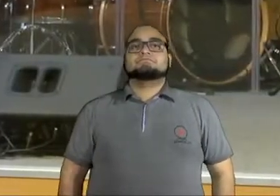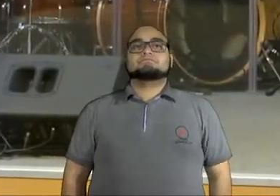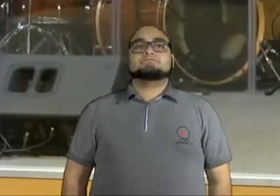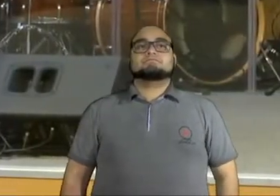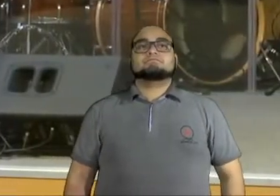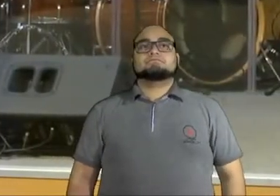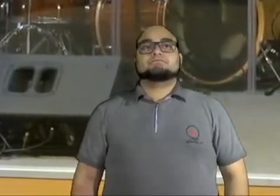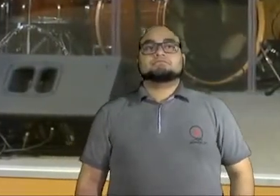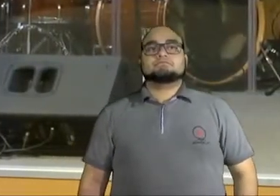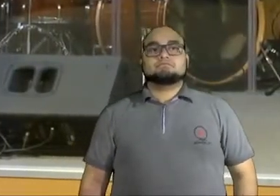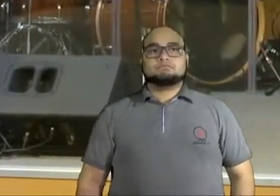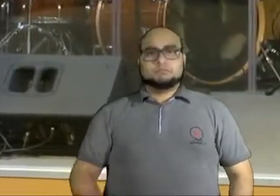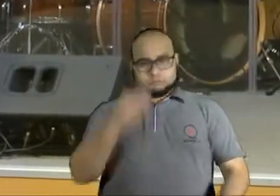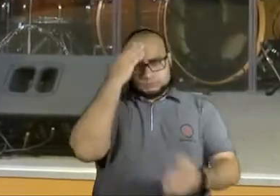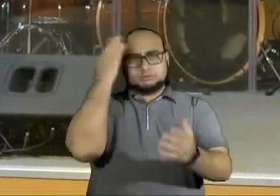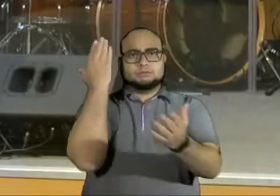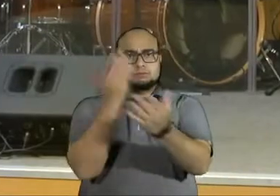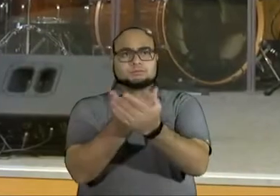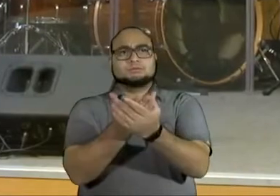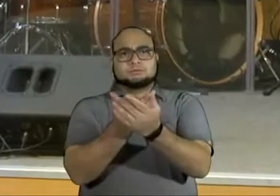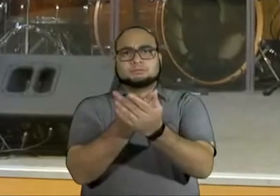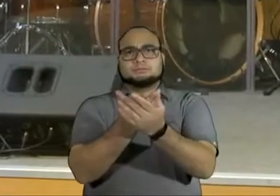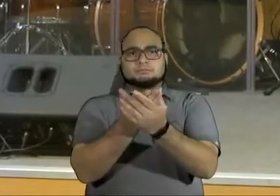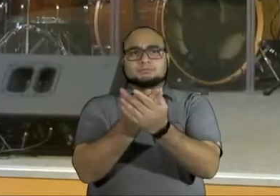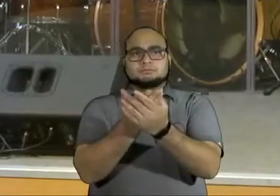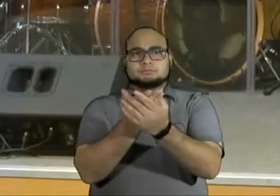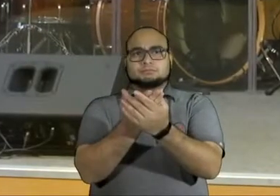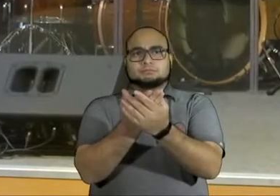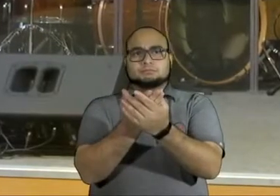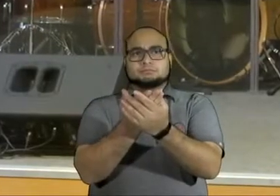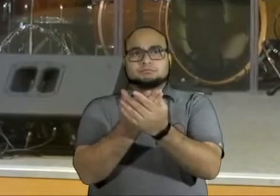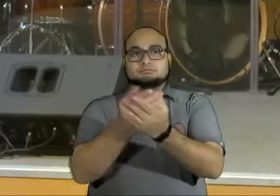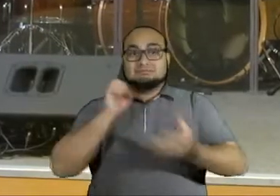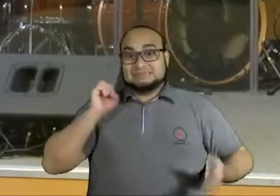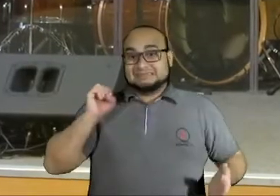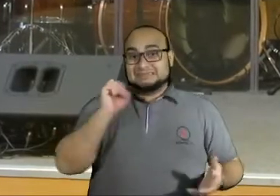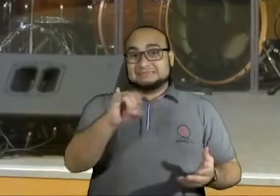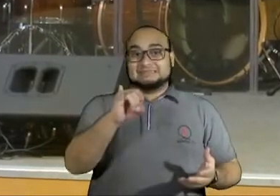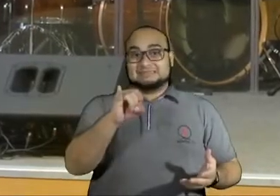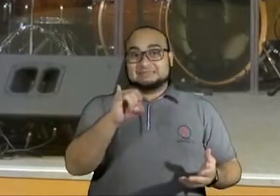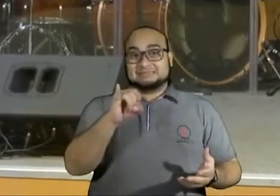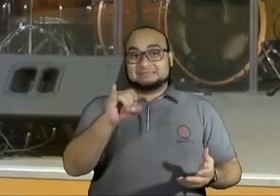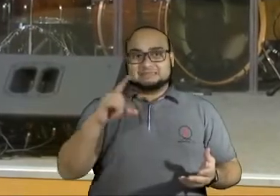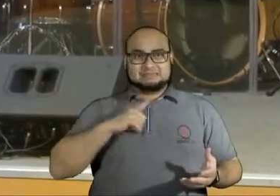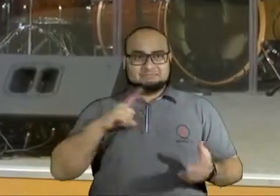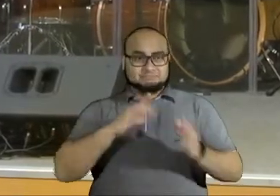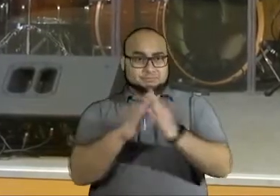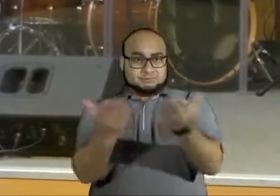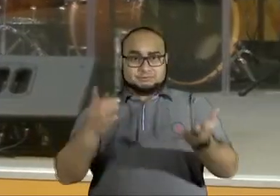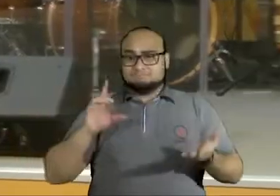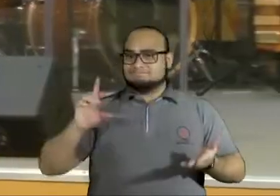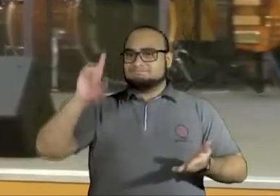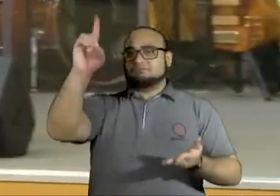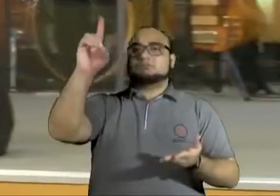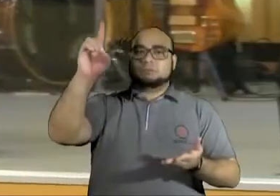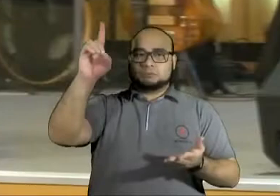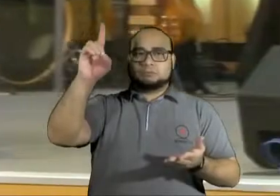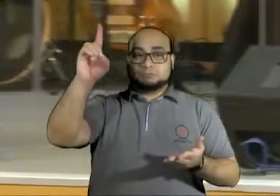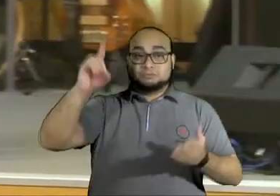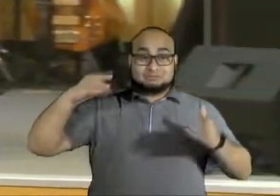É acreditar que se eu estou debaixo de uma palavra, até